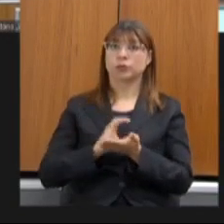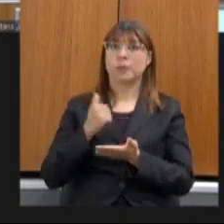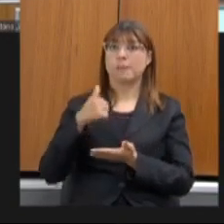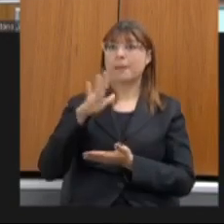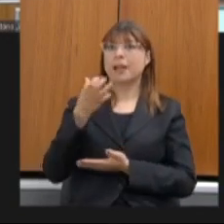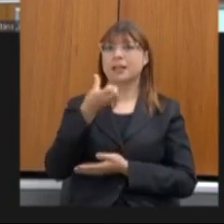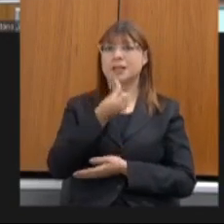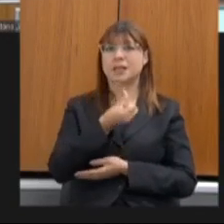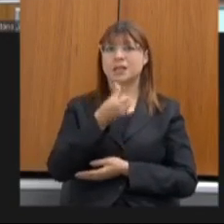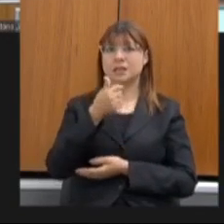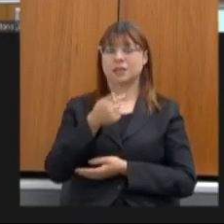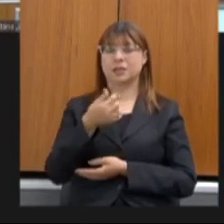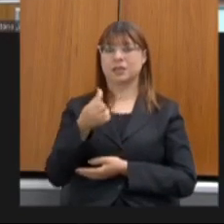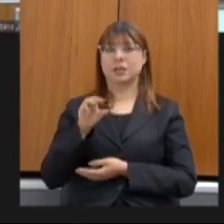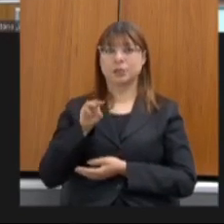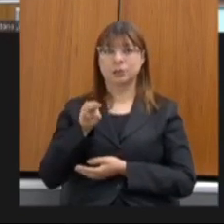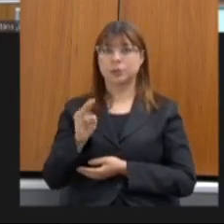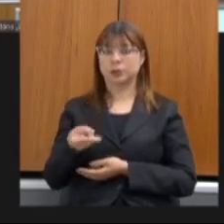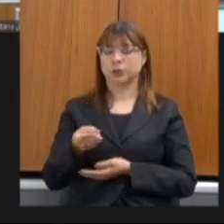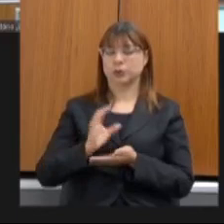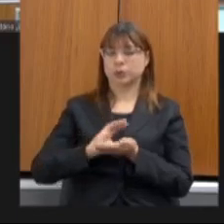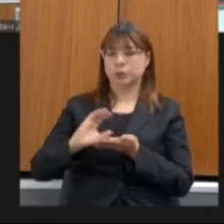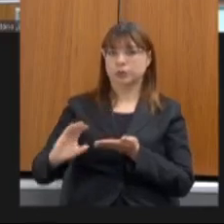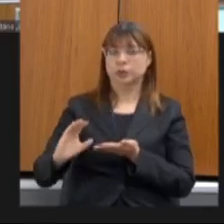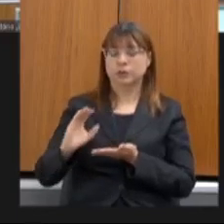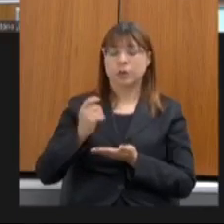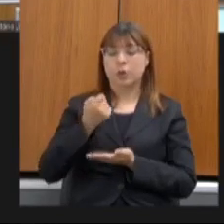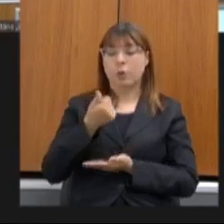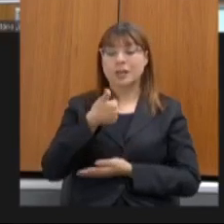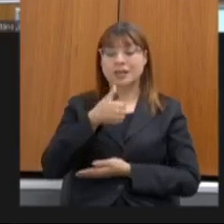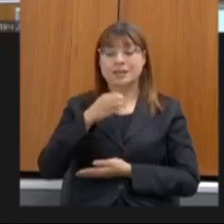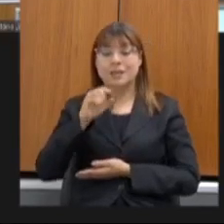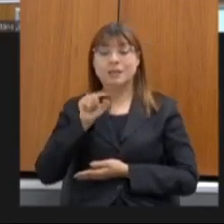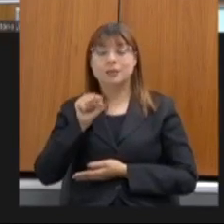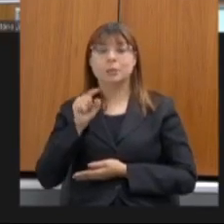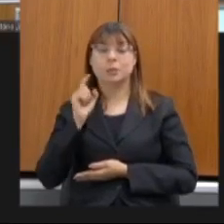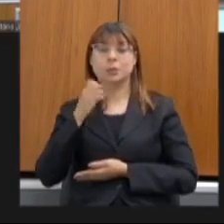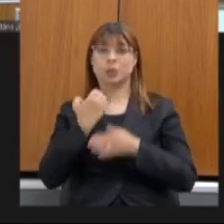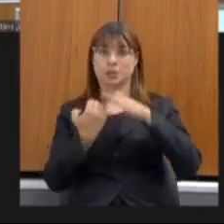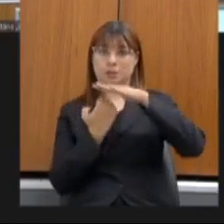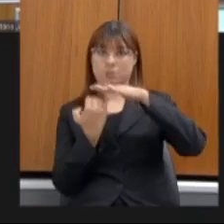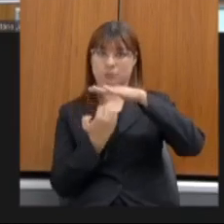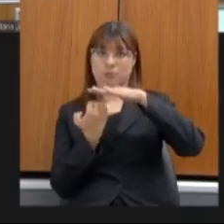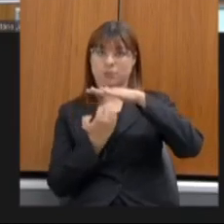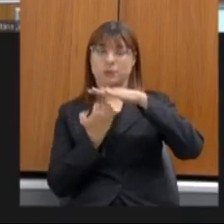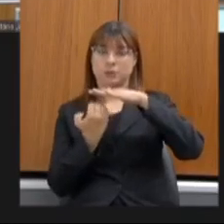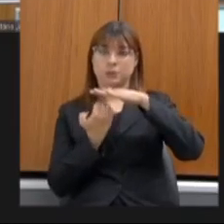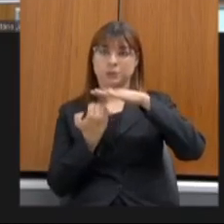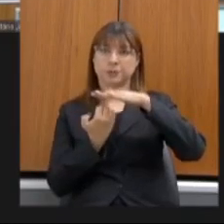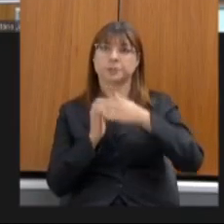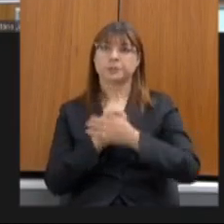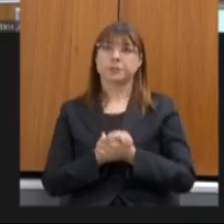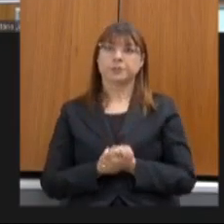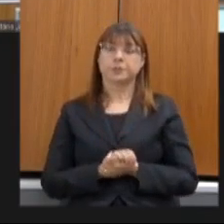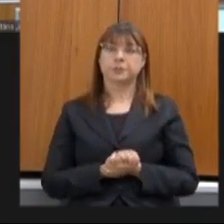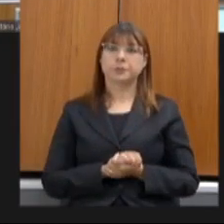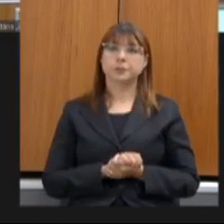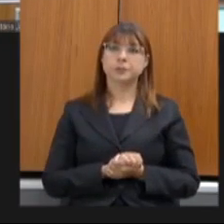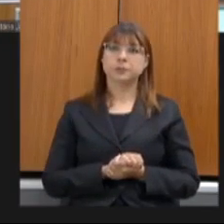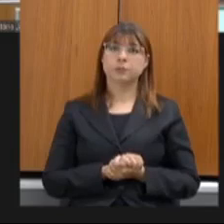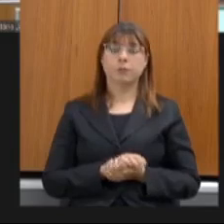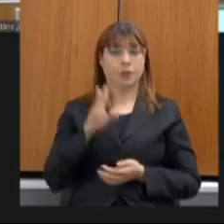600 66 milhões de deslocados para quase 10 mil empresas mineiras atendidas Lembrando